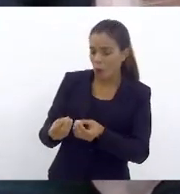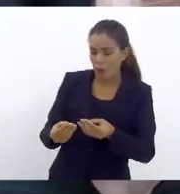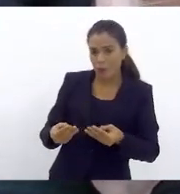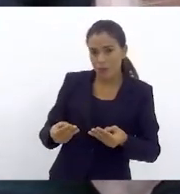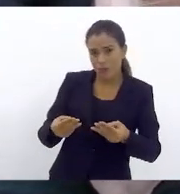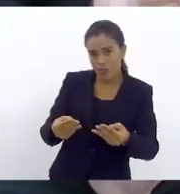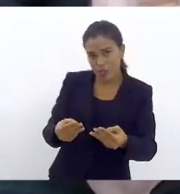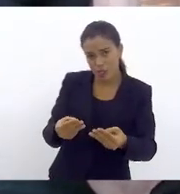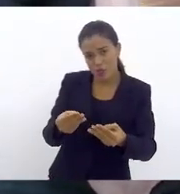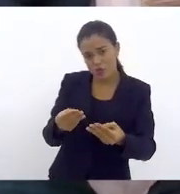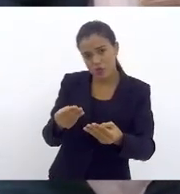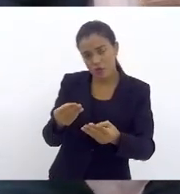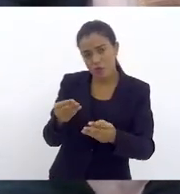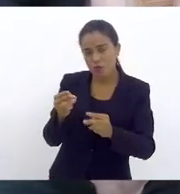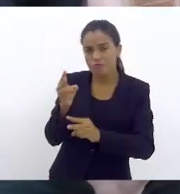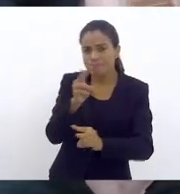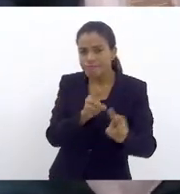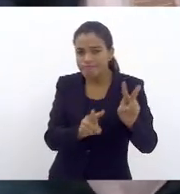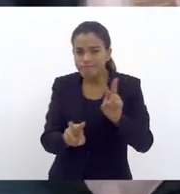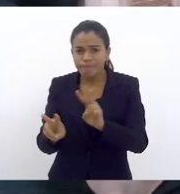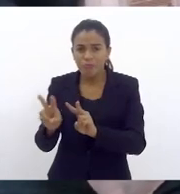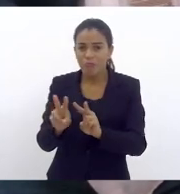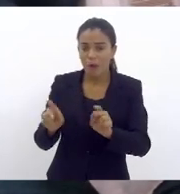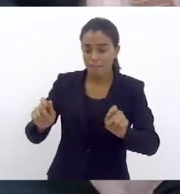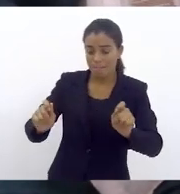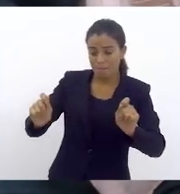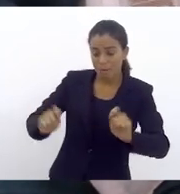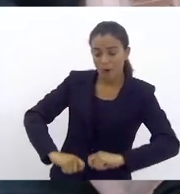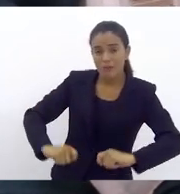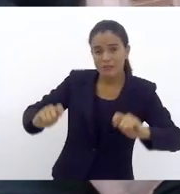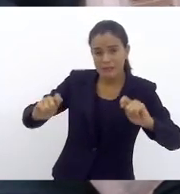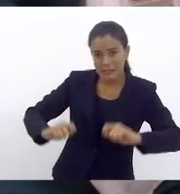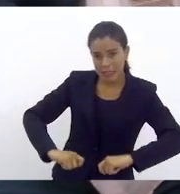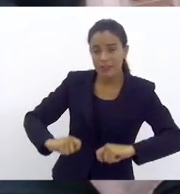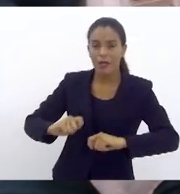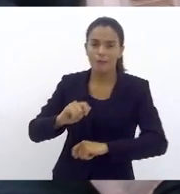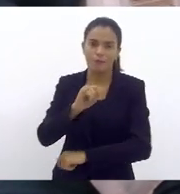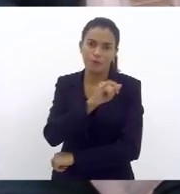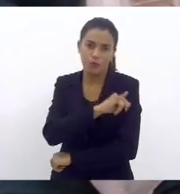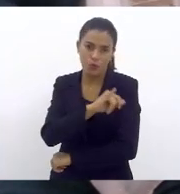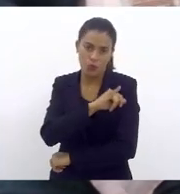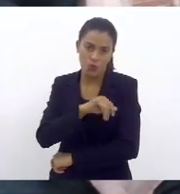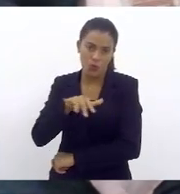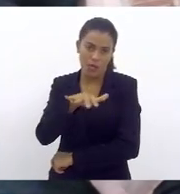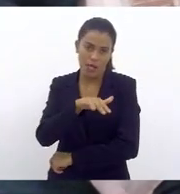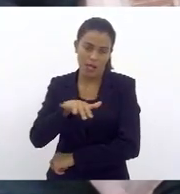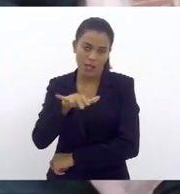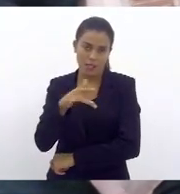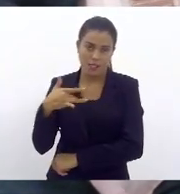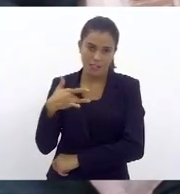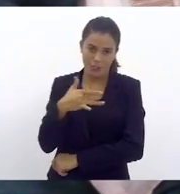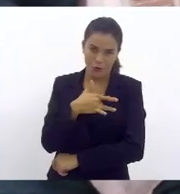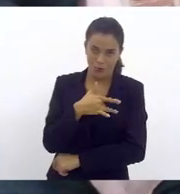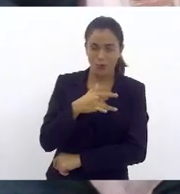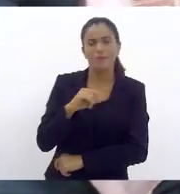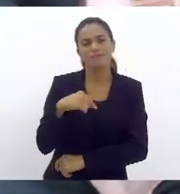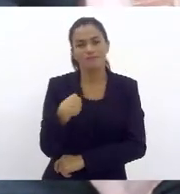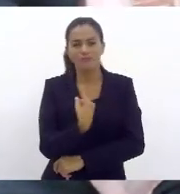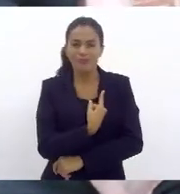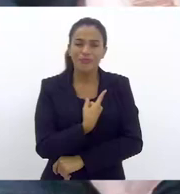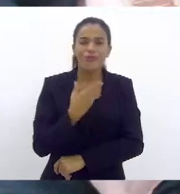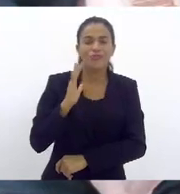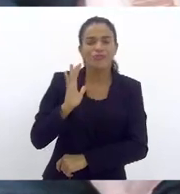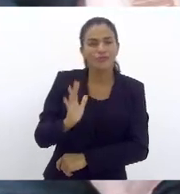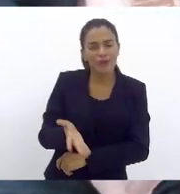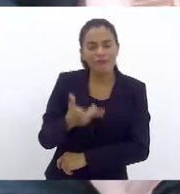ver as principais potencialidades né do Estado do Rio de Janeiro na saúde que a gente falou